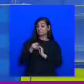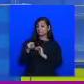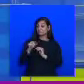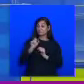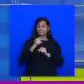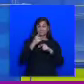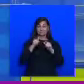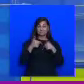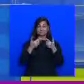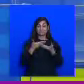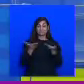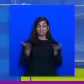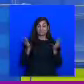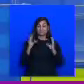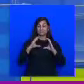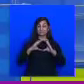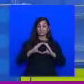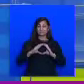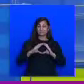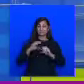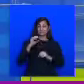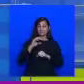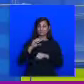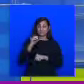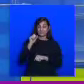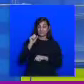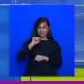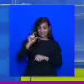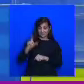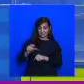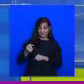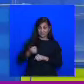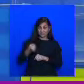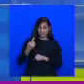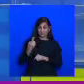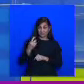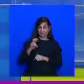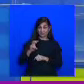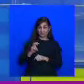sorte. Bola azul, número 15. Azul, 15.